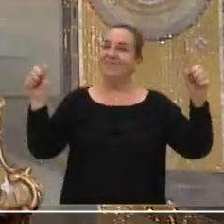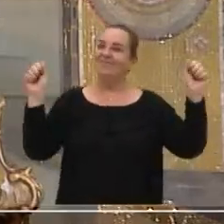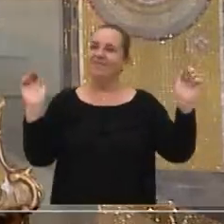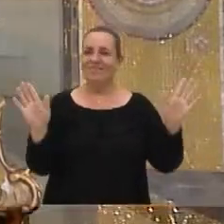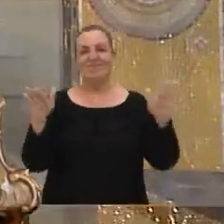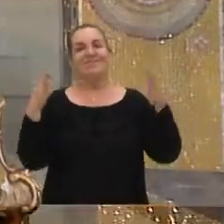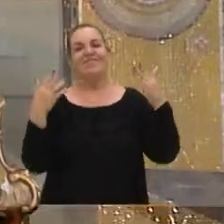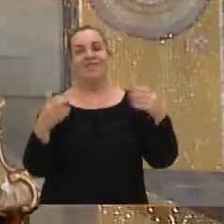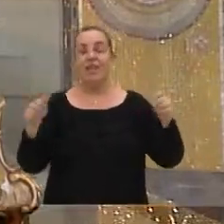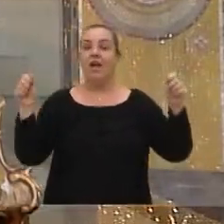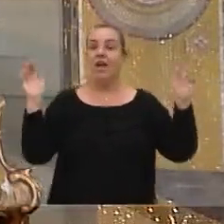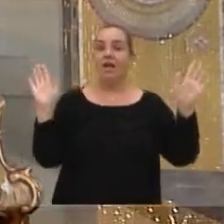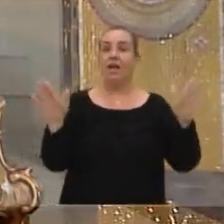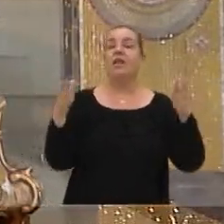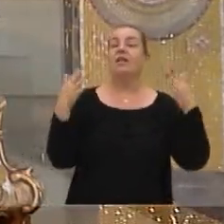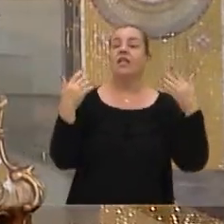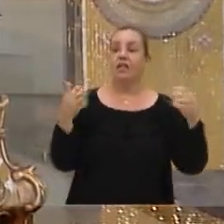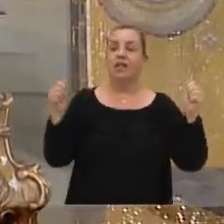aleluia,